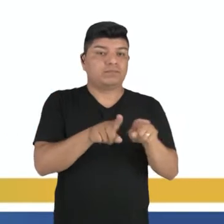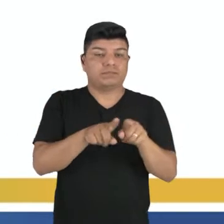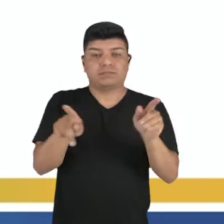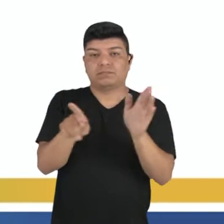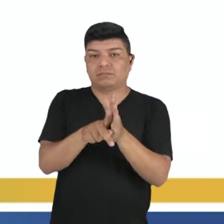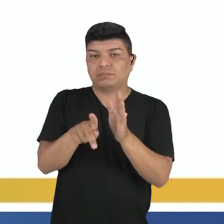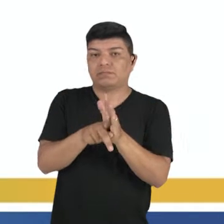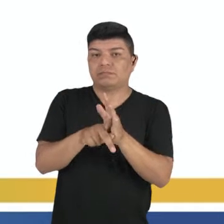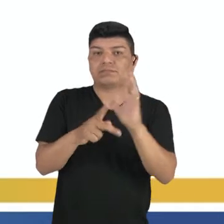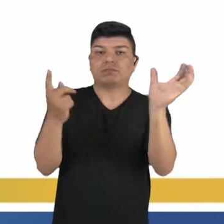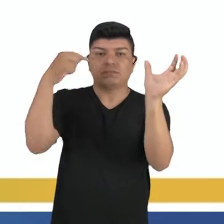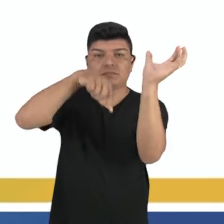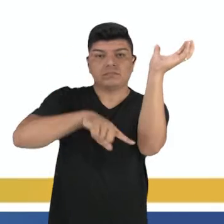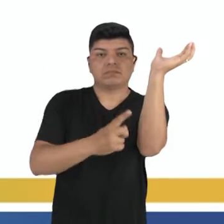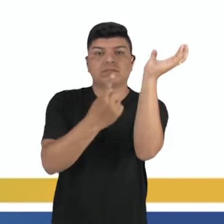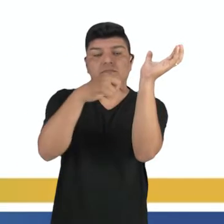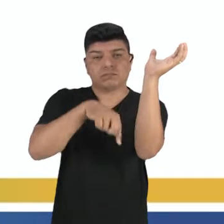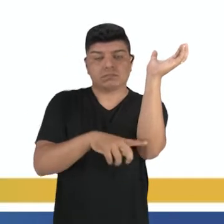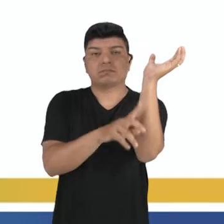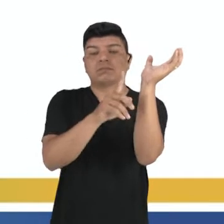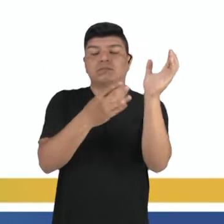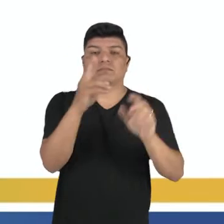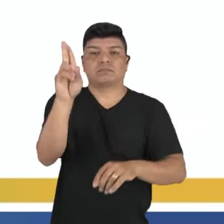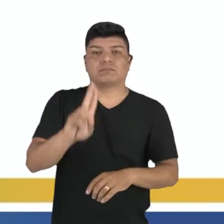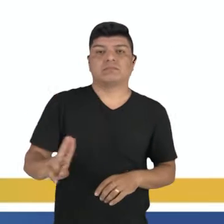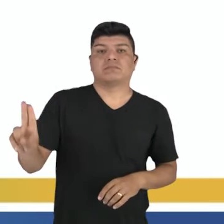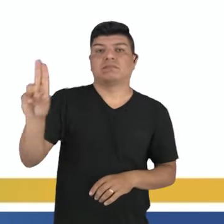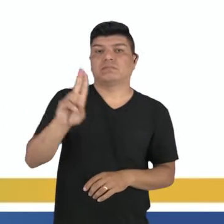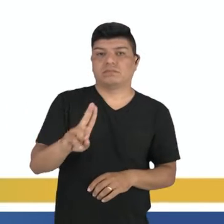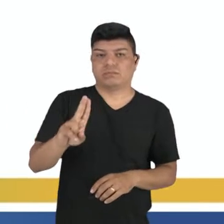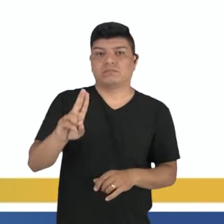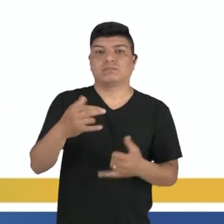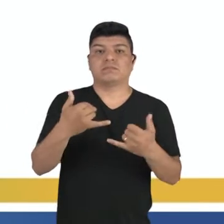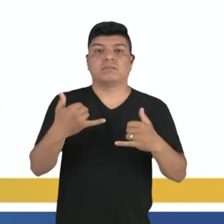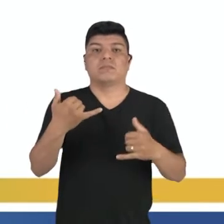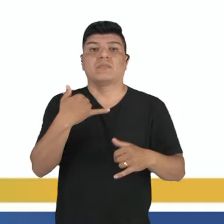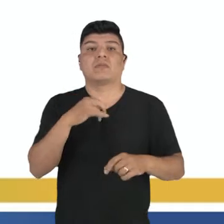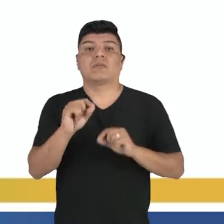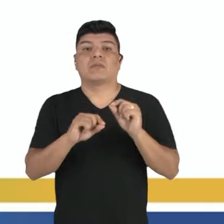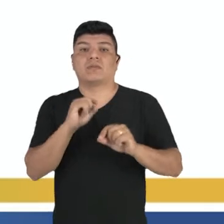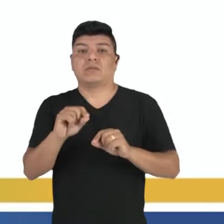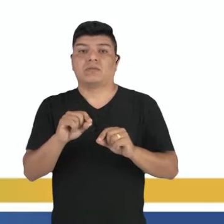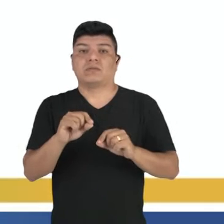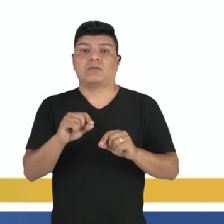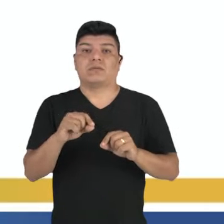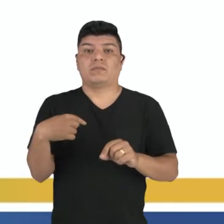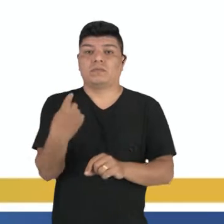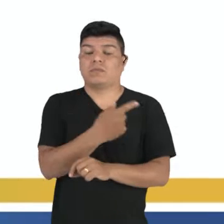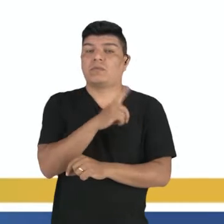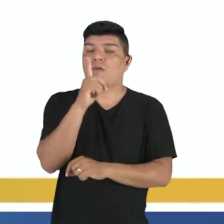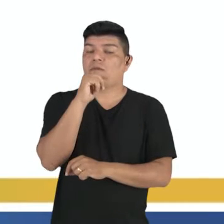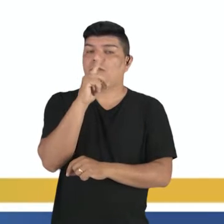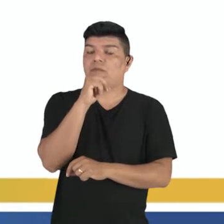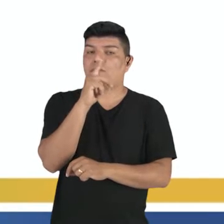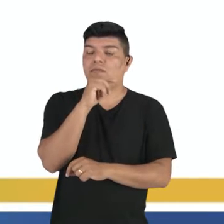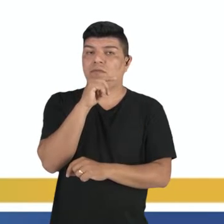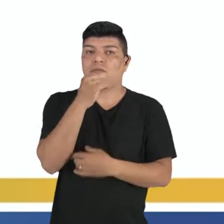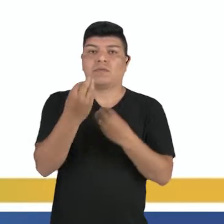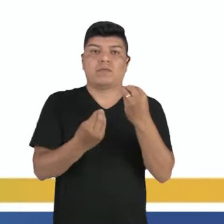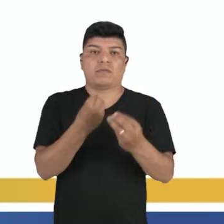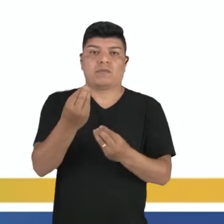organismos que realizam as fotossínteses eles utilizam a nutrição orgânica nela a nossa querida água